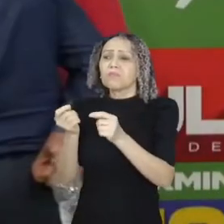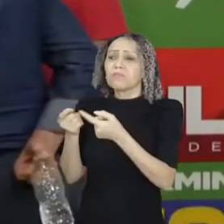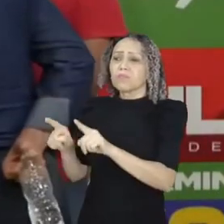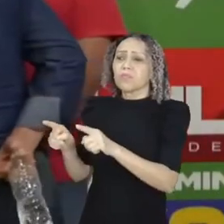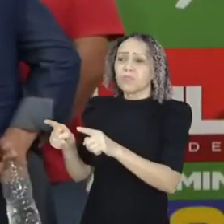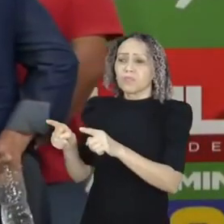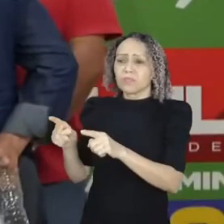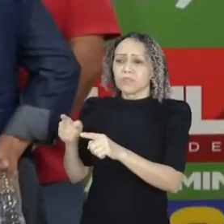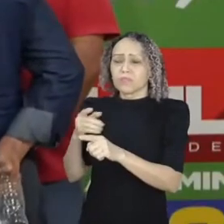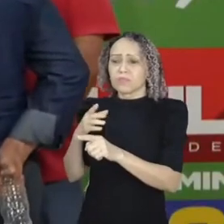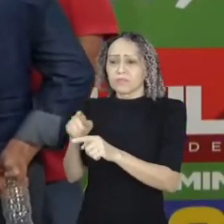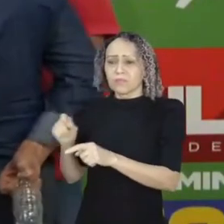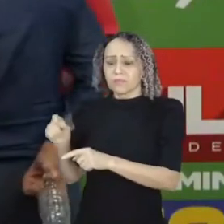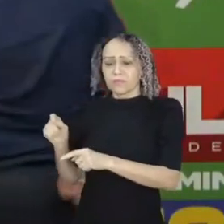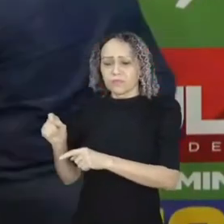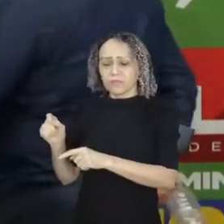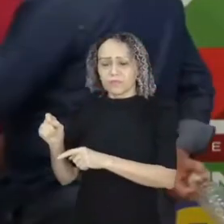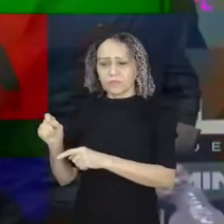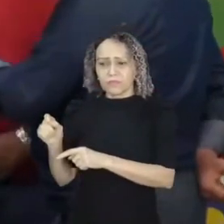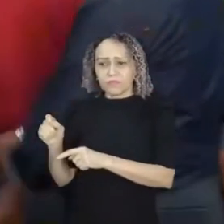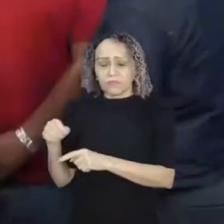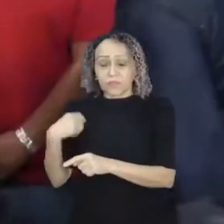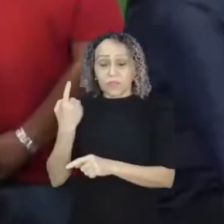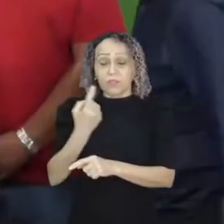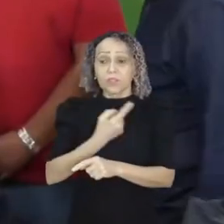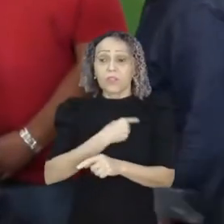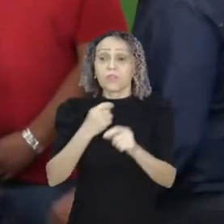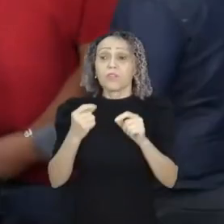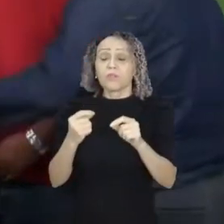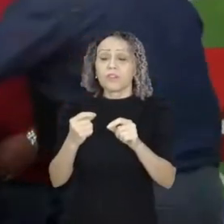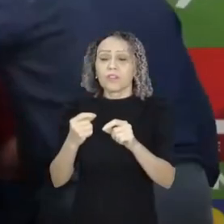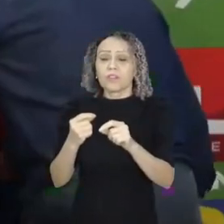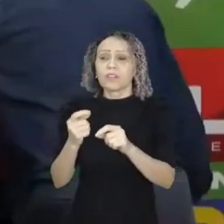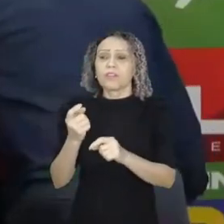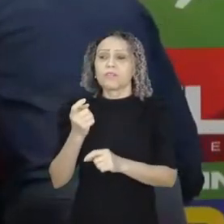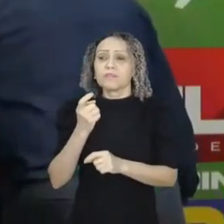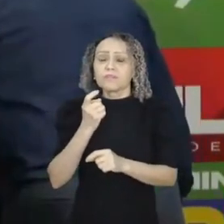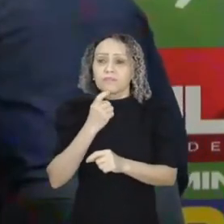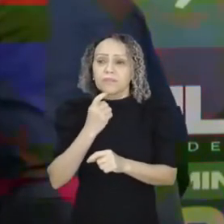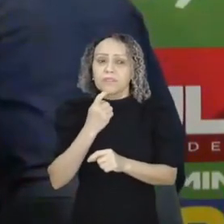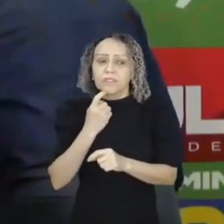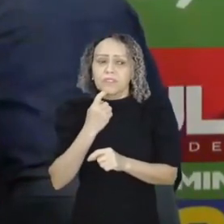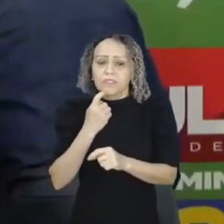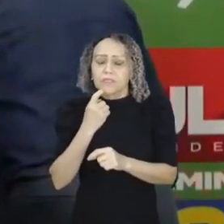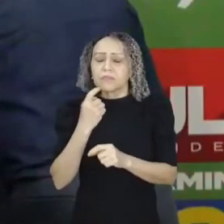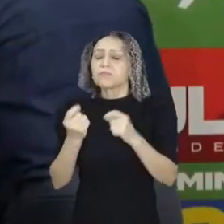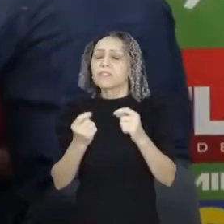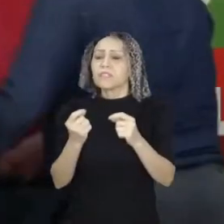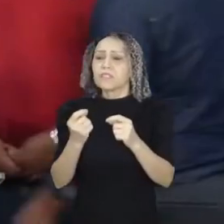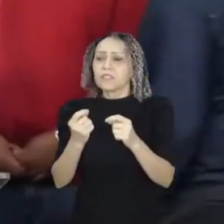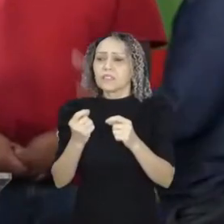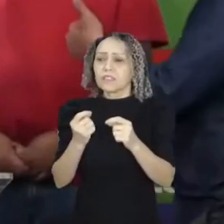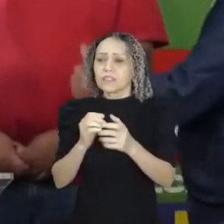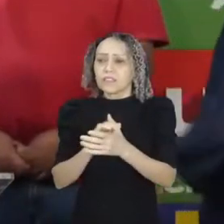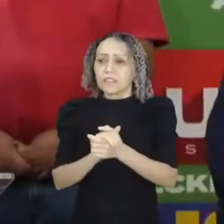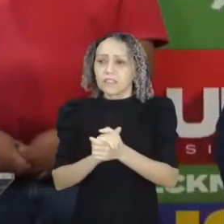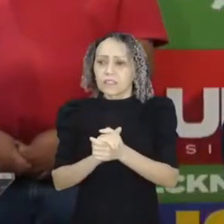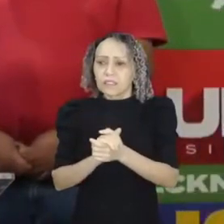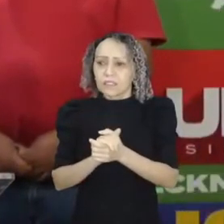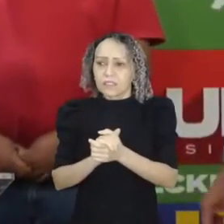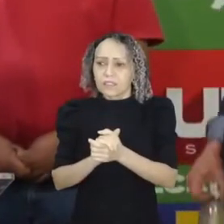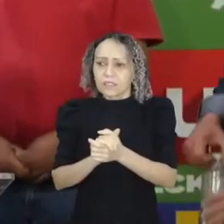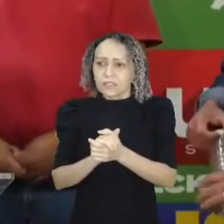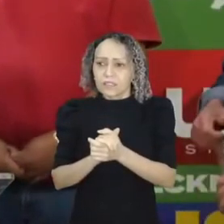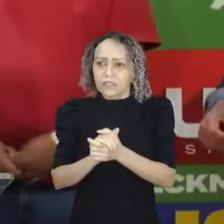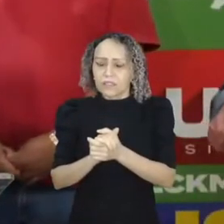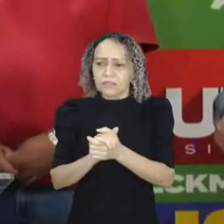fazer o trem intercidades, nós vamos trazer para Campinas 3 hospitais dia, porque é um para cada 400